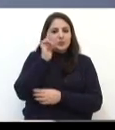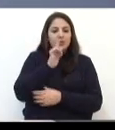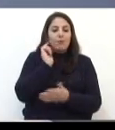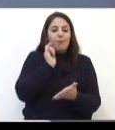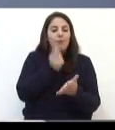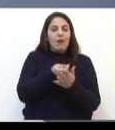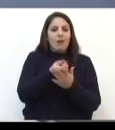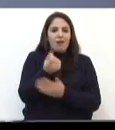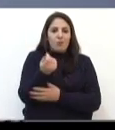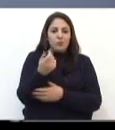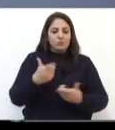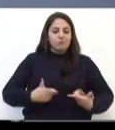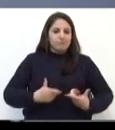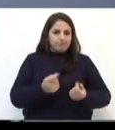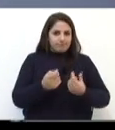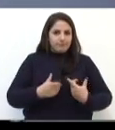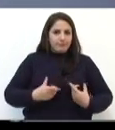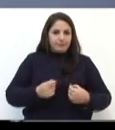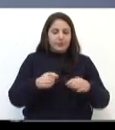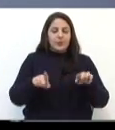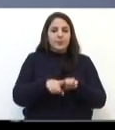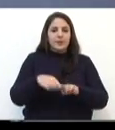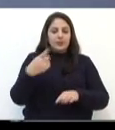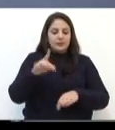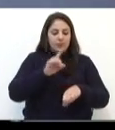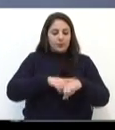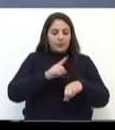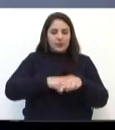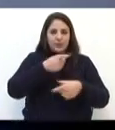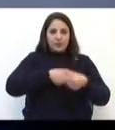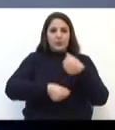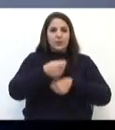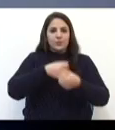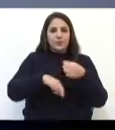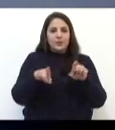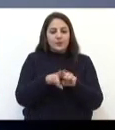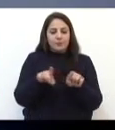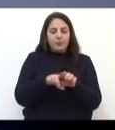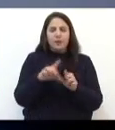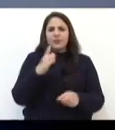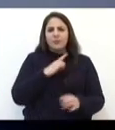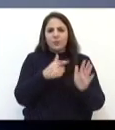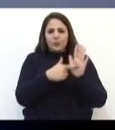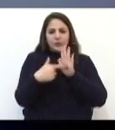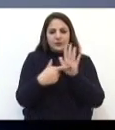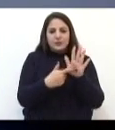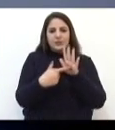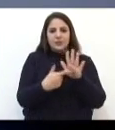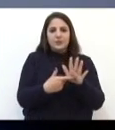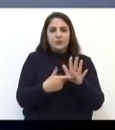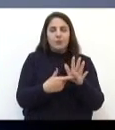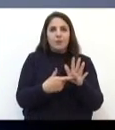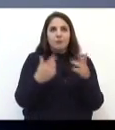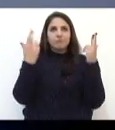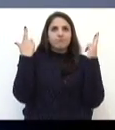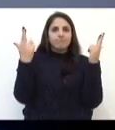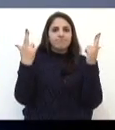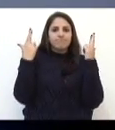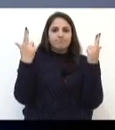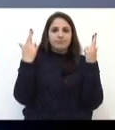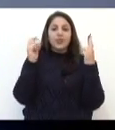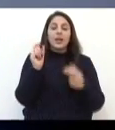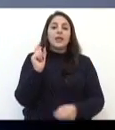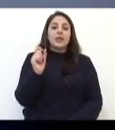pagar seus custos. Então, além desse momento, a economia também ela está mostrando uma